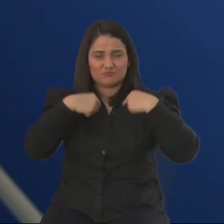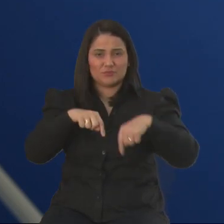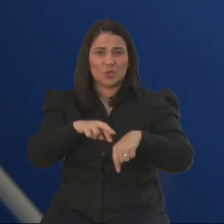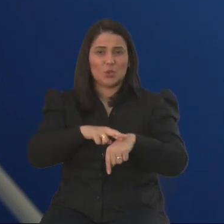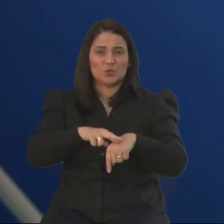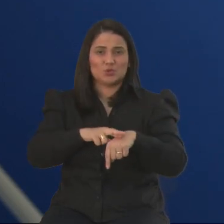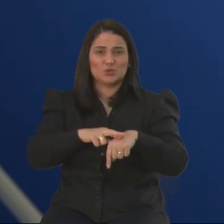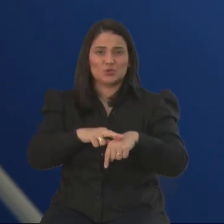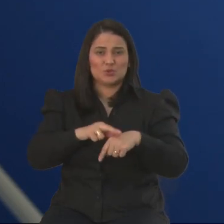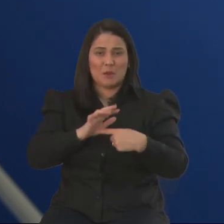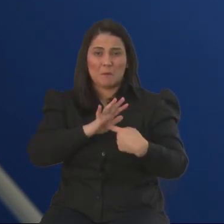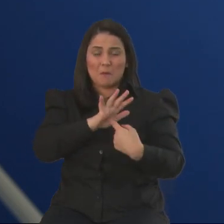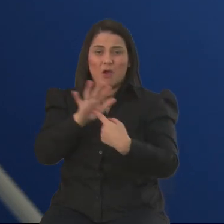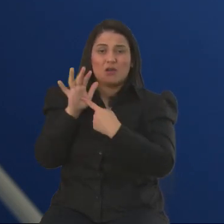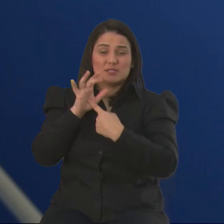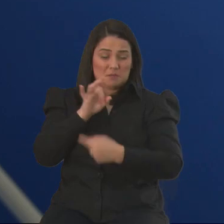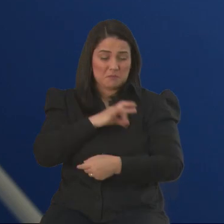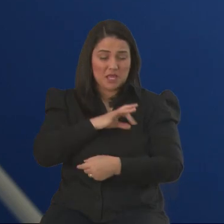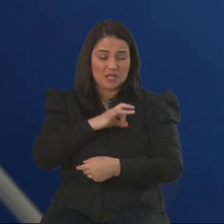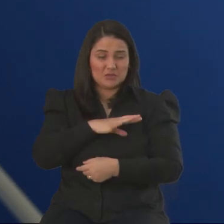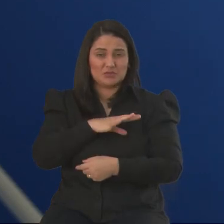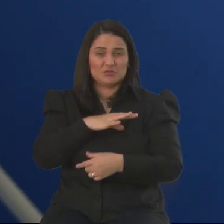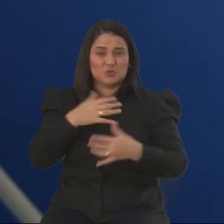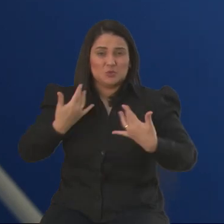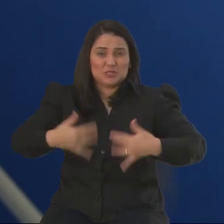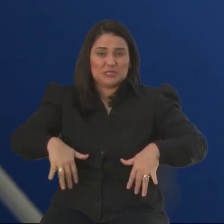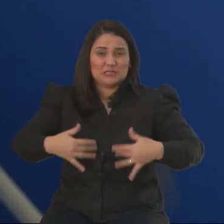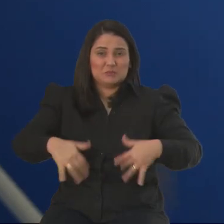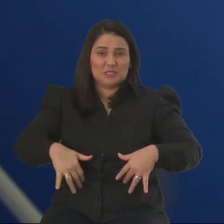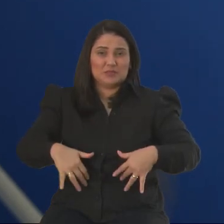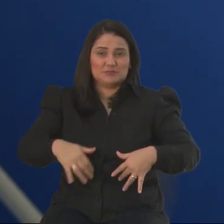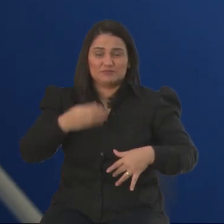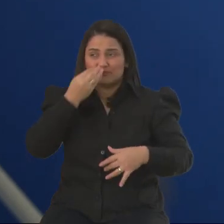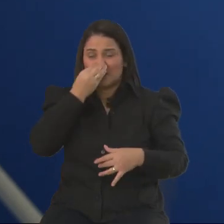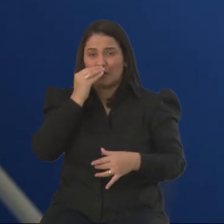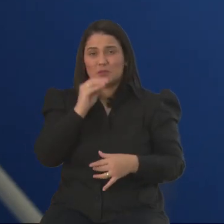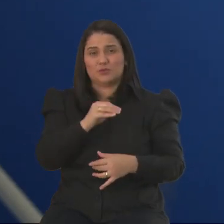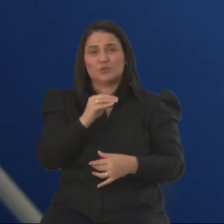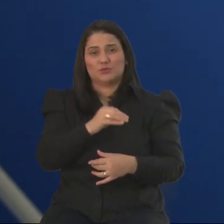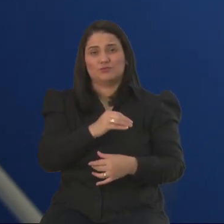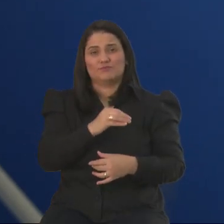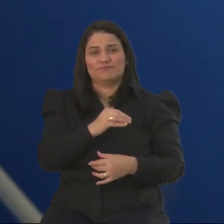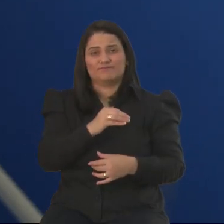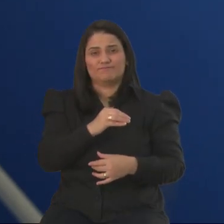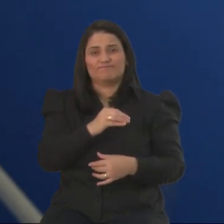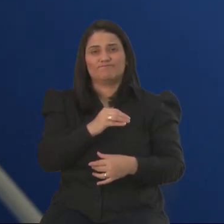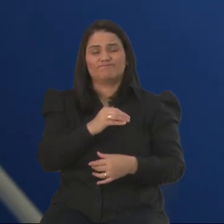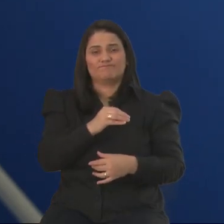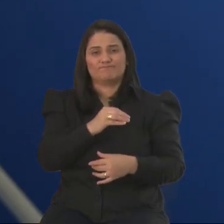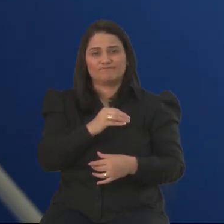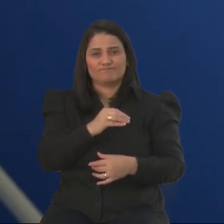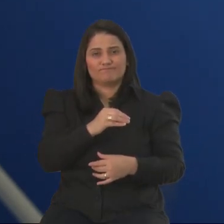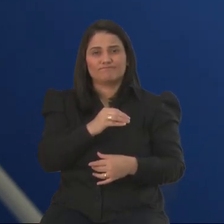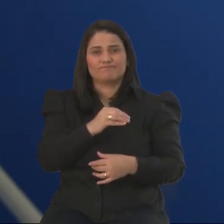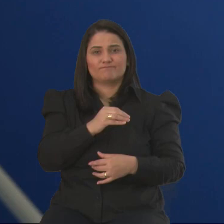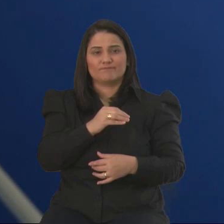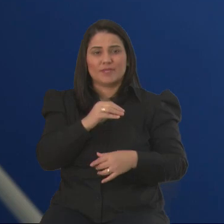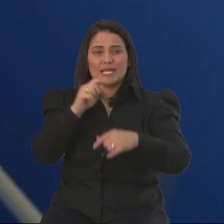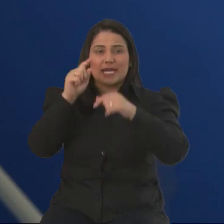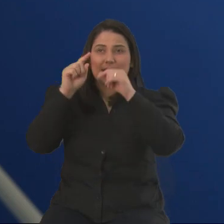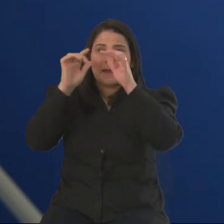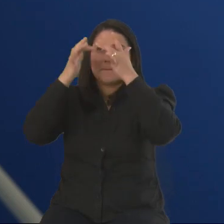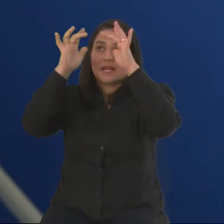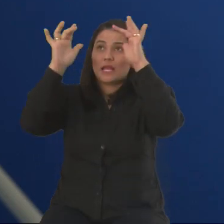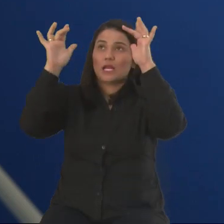desespero e abandono. Caiu. Como a última de todas as estrelas. E o